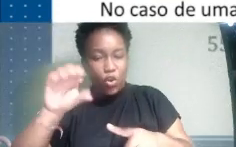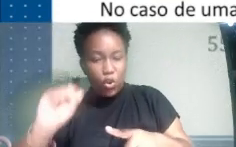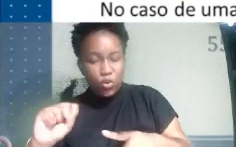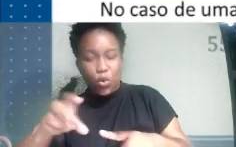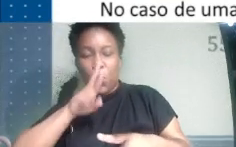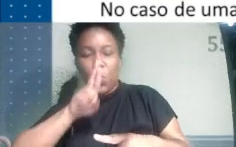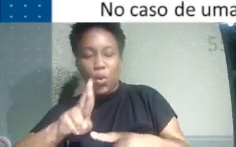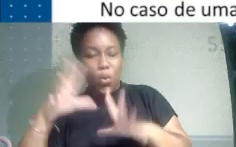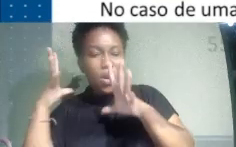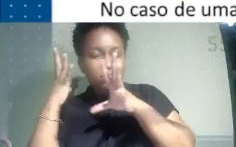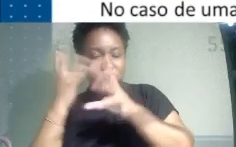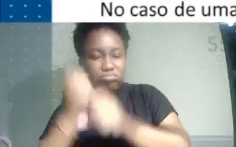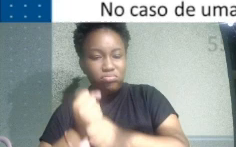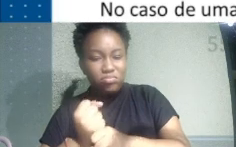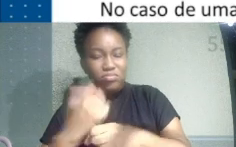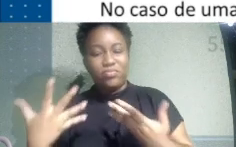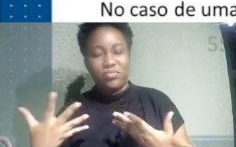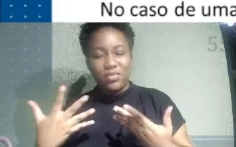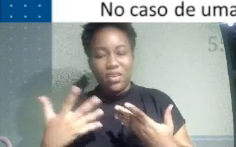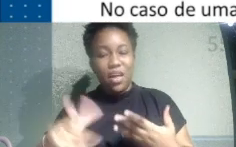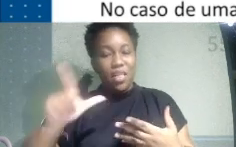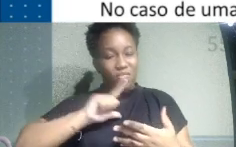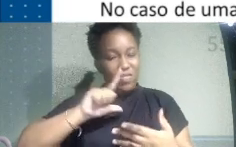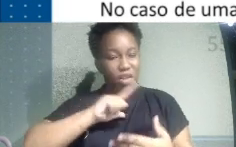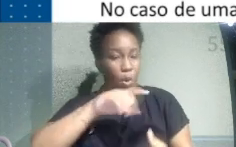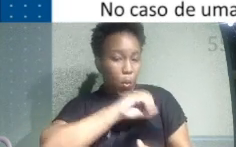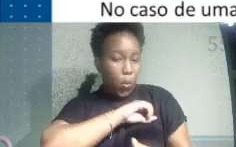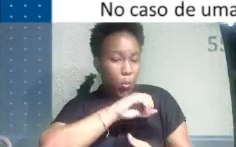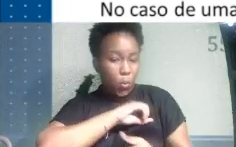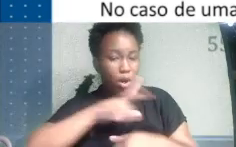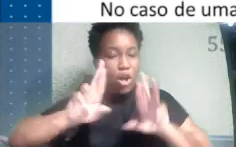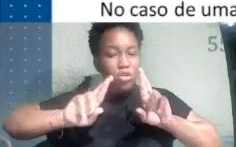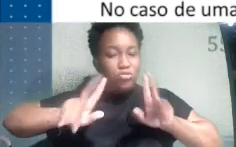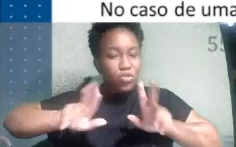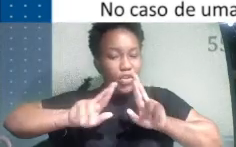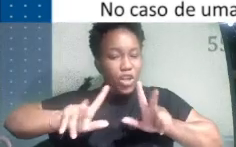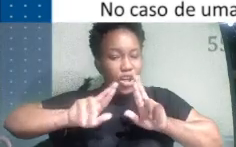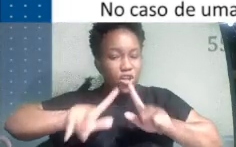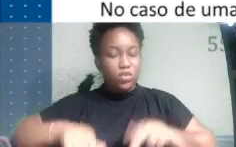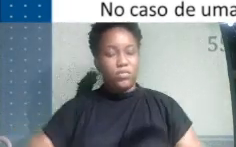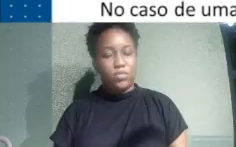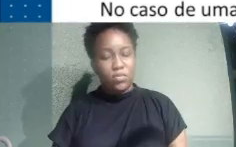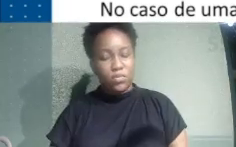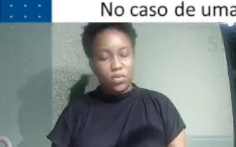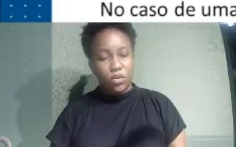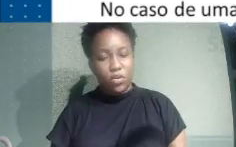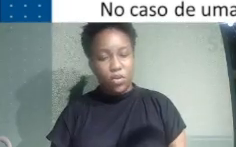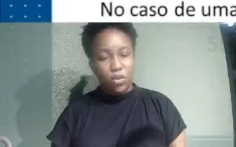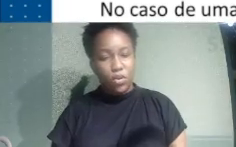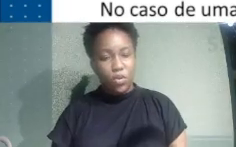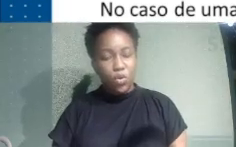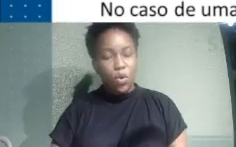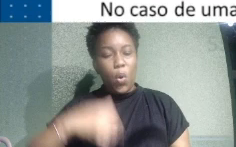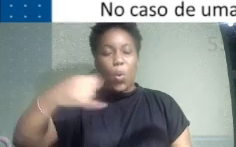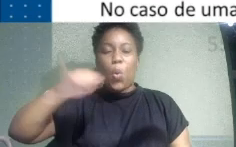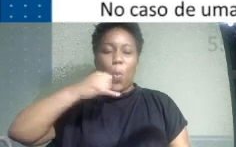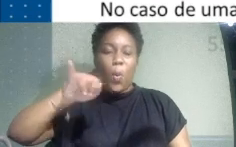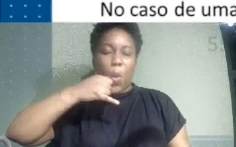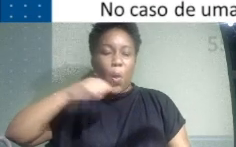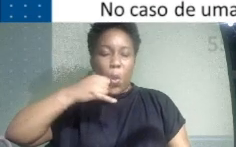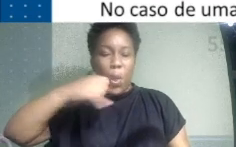4.400 watts. Então nós temos aí um valor diferente, tá? Todas as vezes que estivermos trabalhando com tomadas de uso